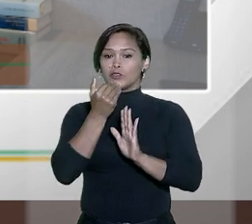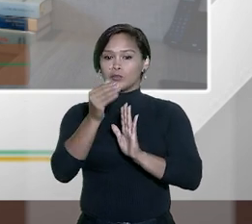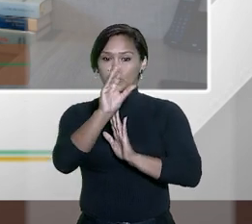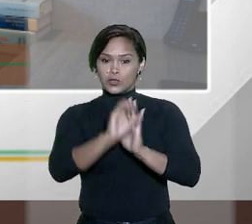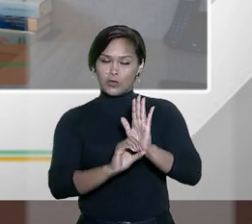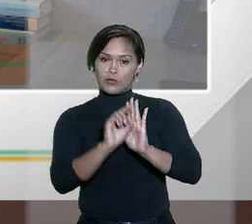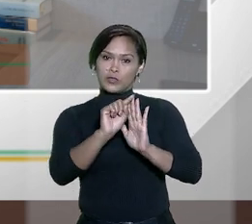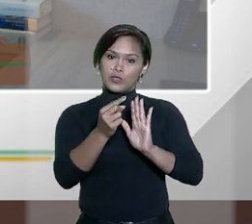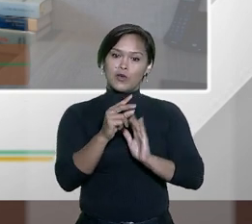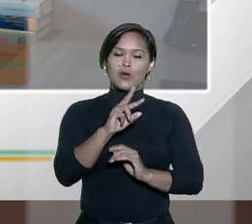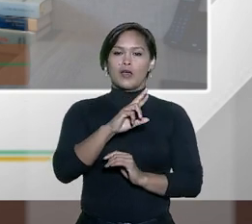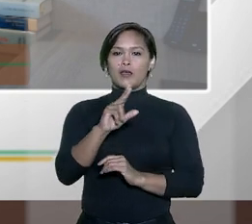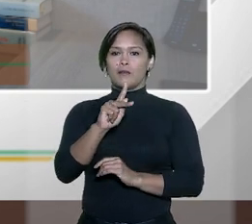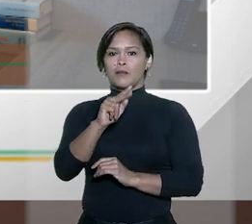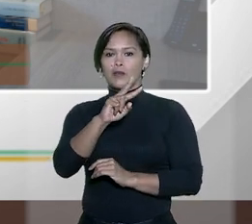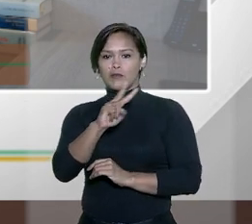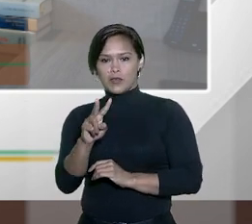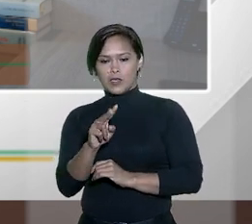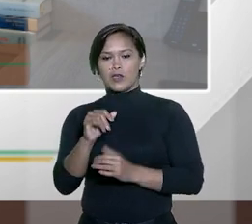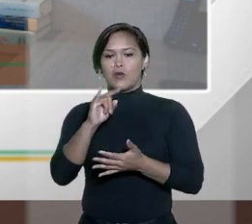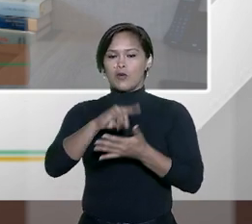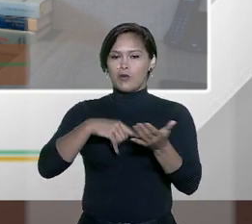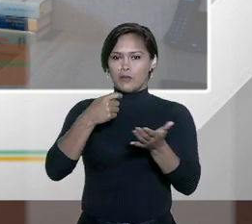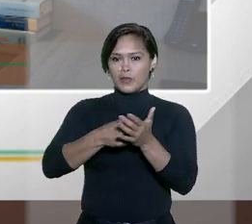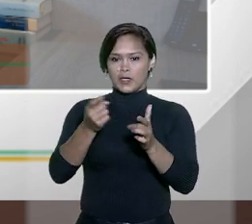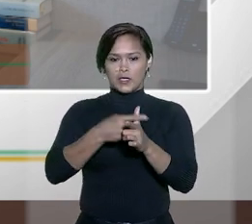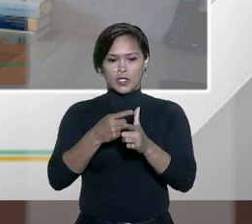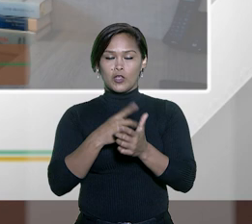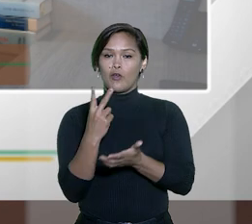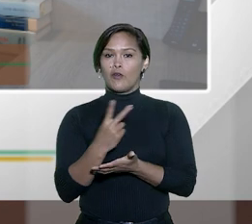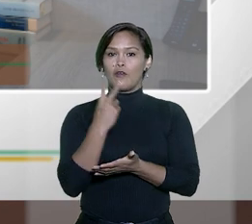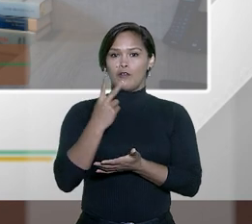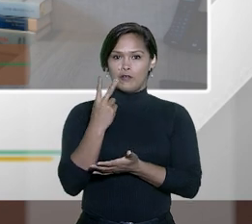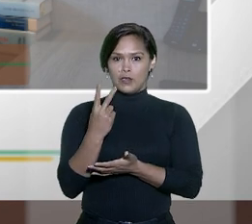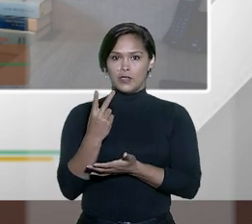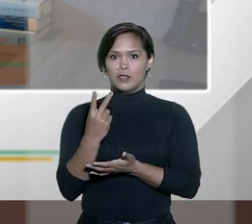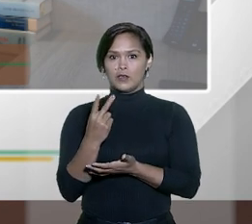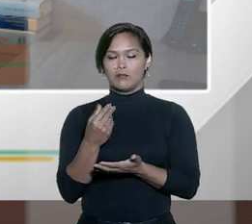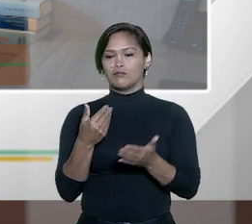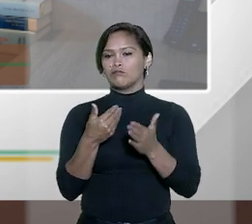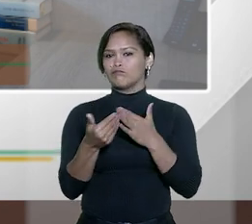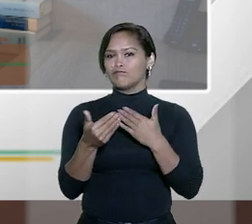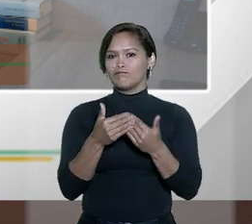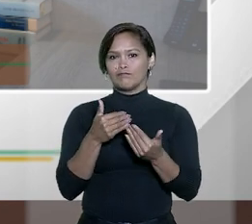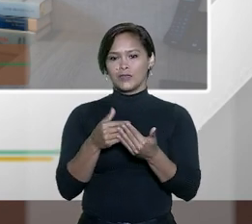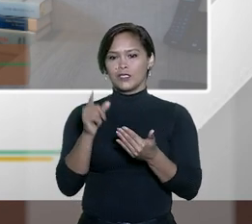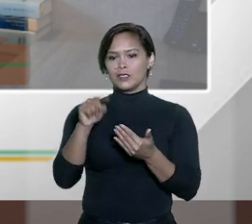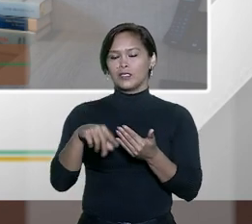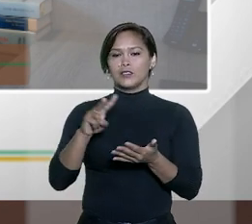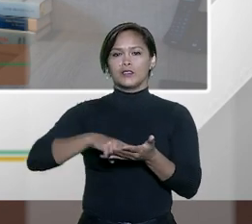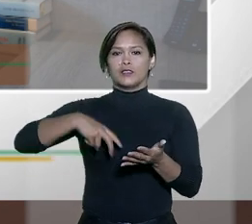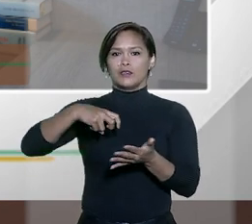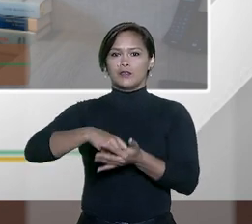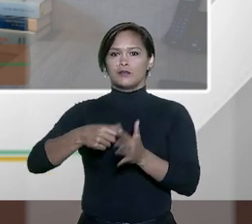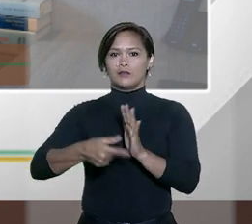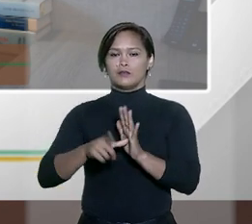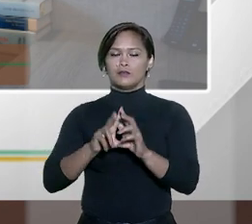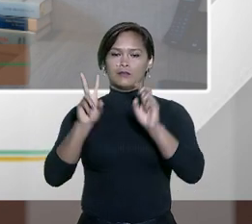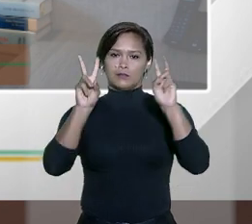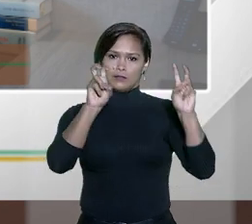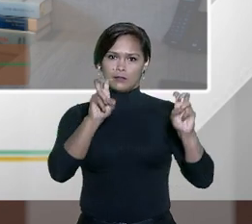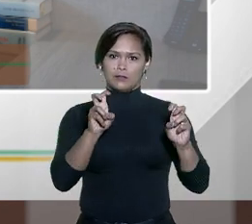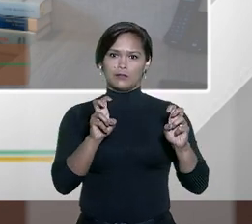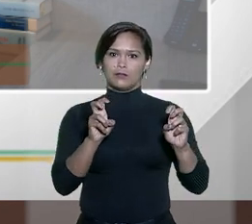pedido de ofício, ou RPV, ou precatório, de acordo com o seu valor, né? Independente da condenação principal,